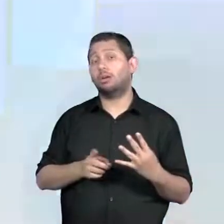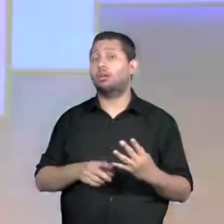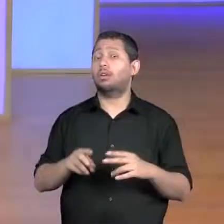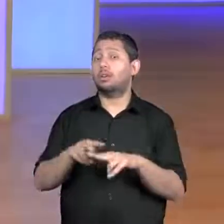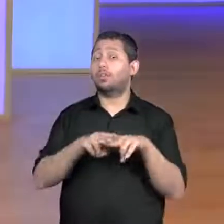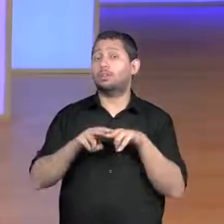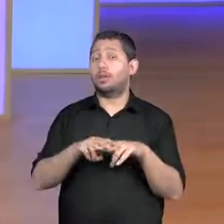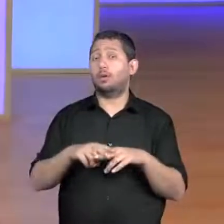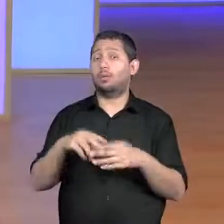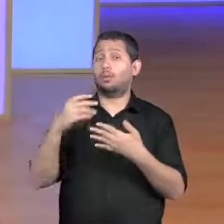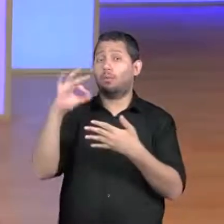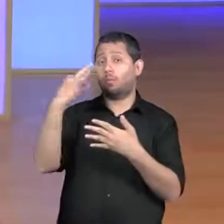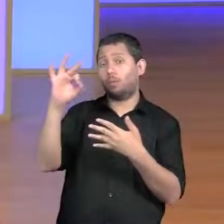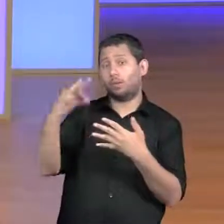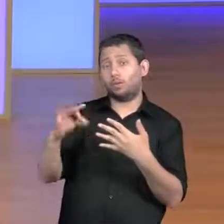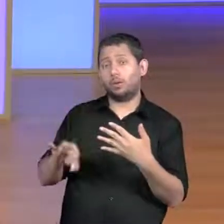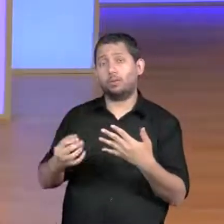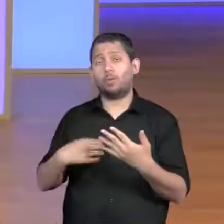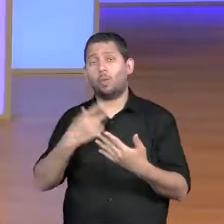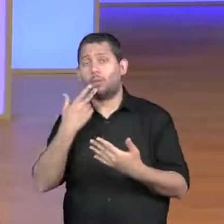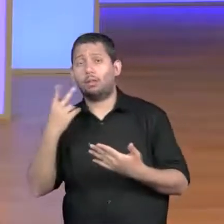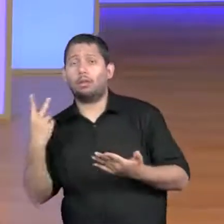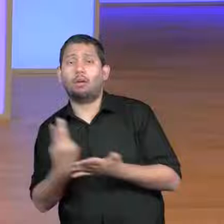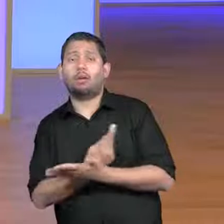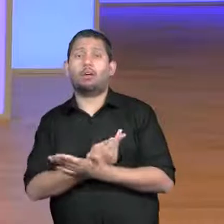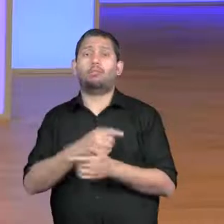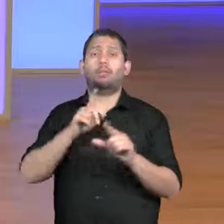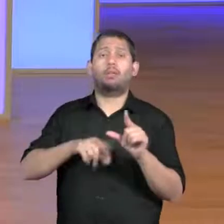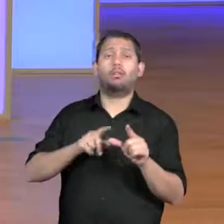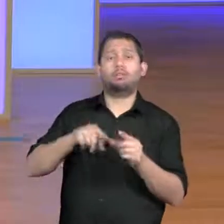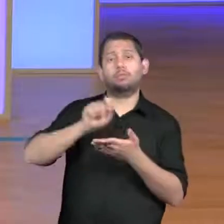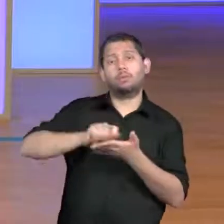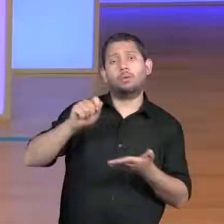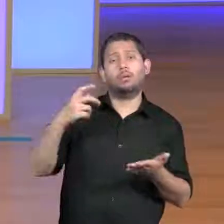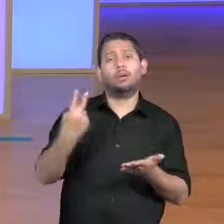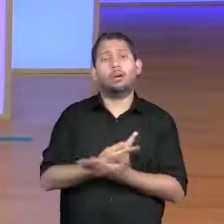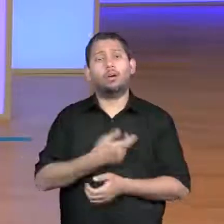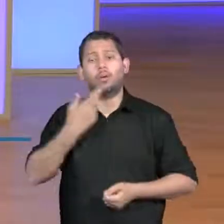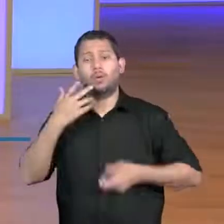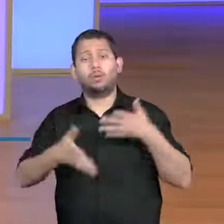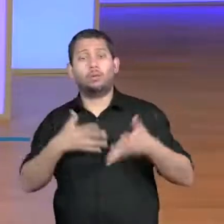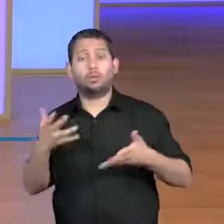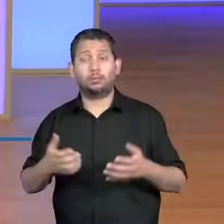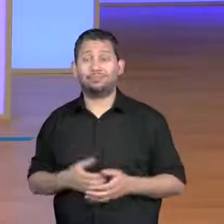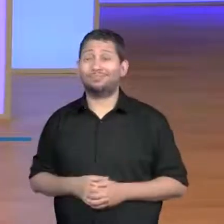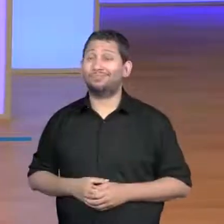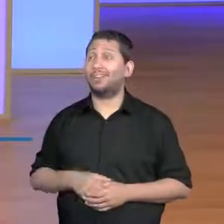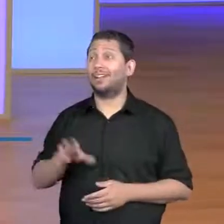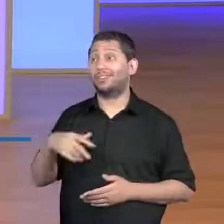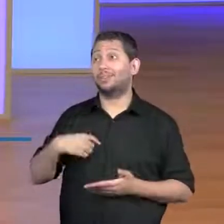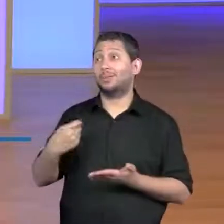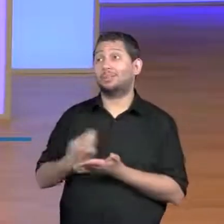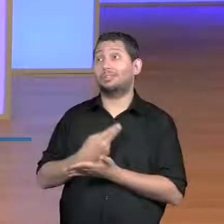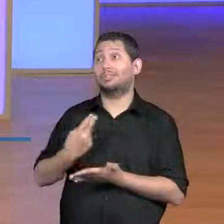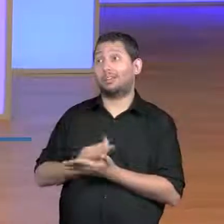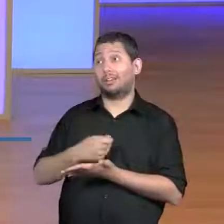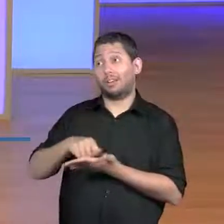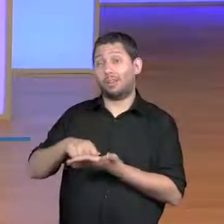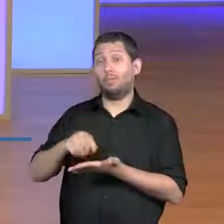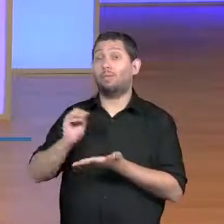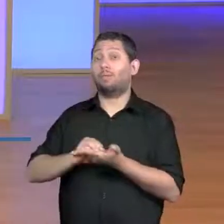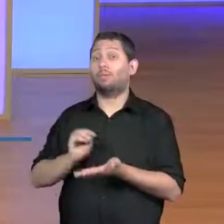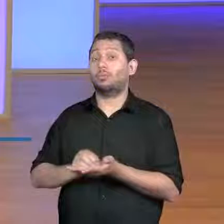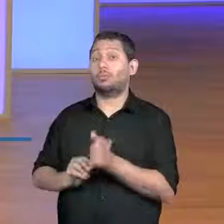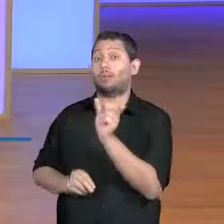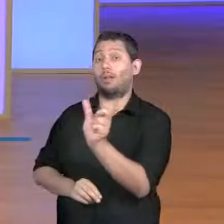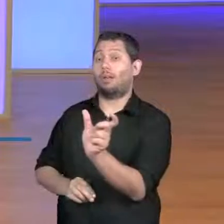ali alguma colocação errada, ou então também, professor Seba, a gente escreve às vezes sem, né, conexão,